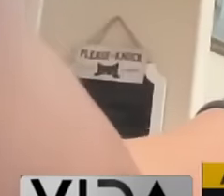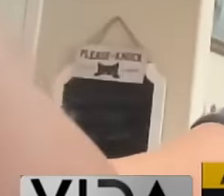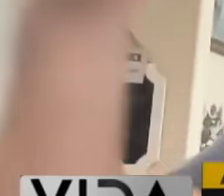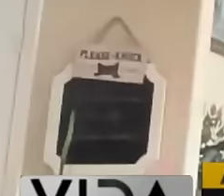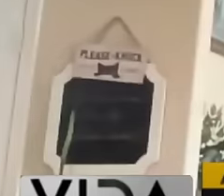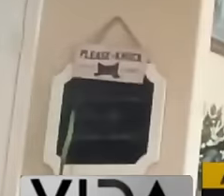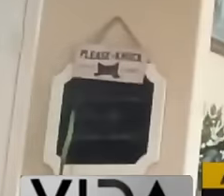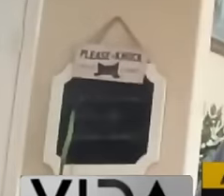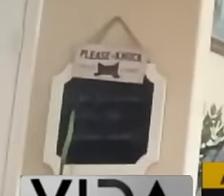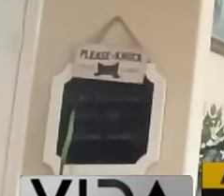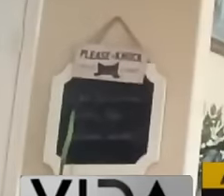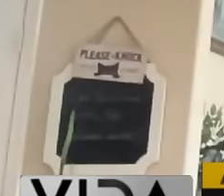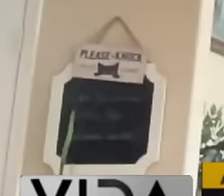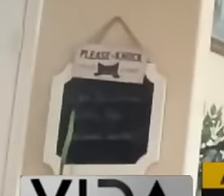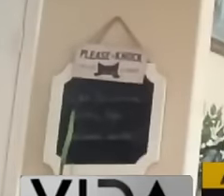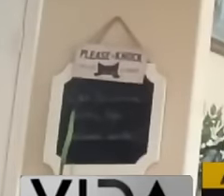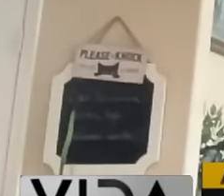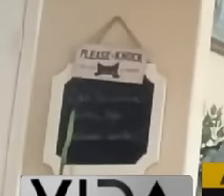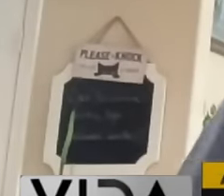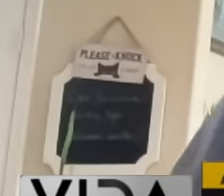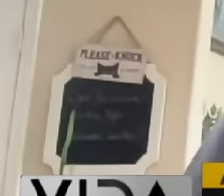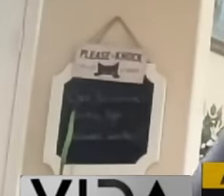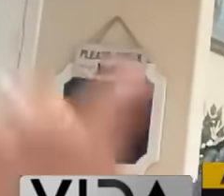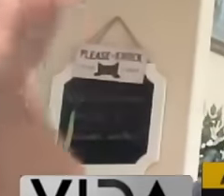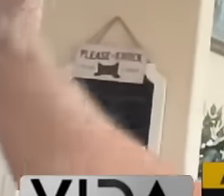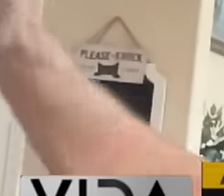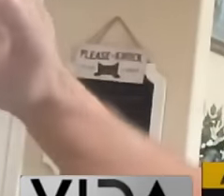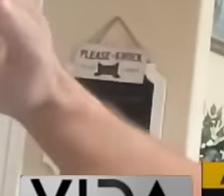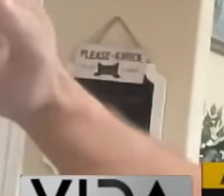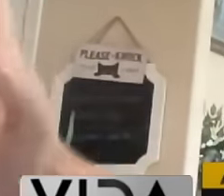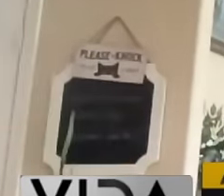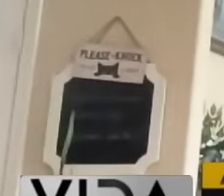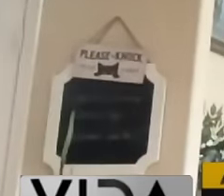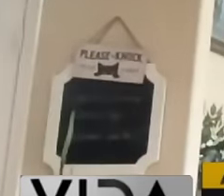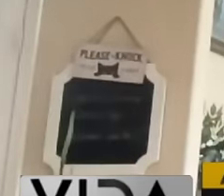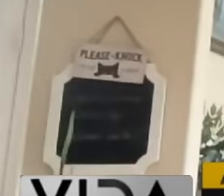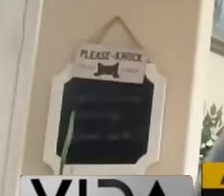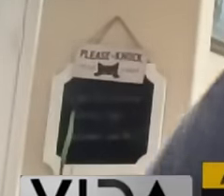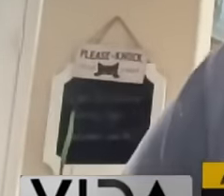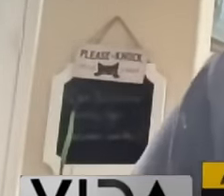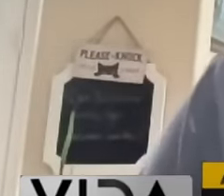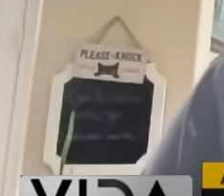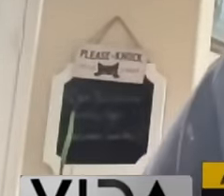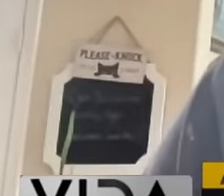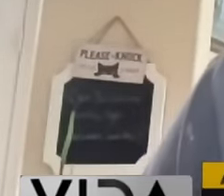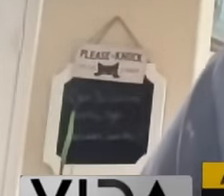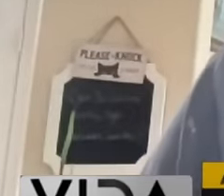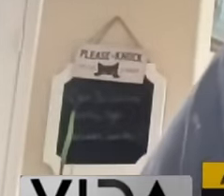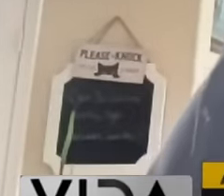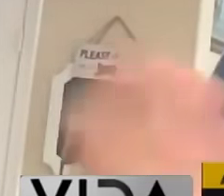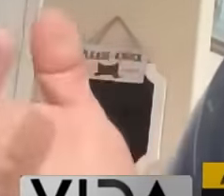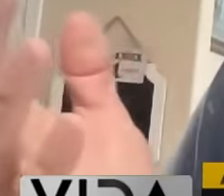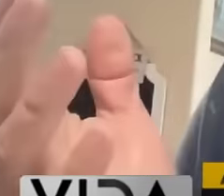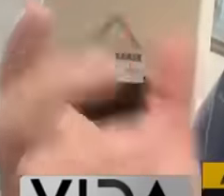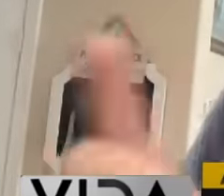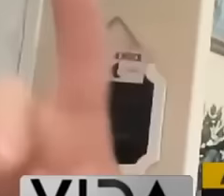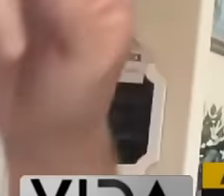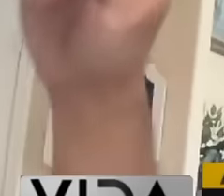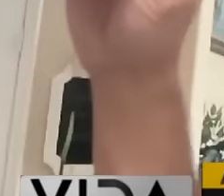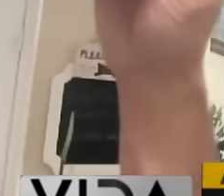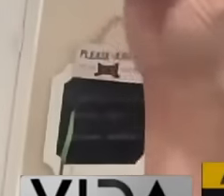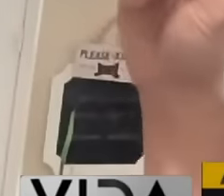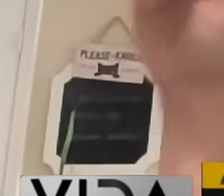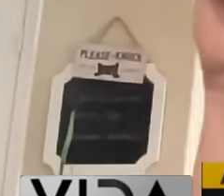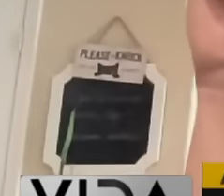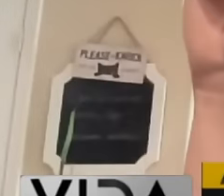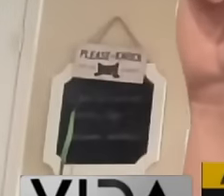quais perguntas que você faz? Aí a defesa é: Portugal, eles deportaram um monte de brasileiro. Cara, o pessoal que